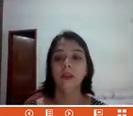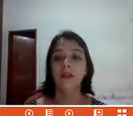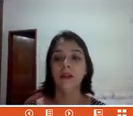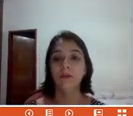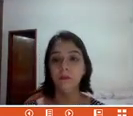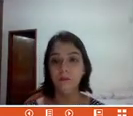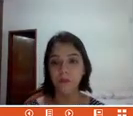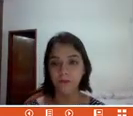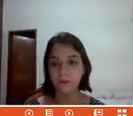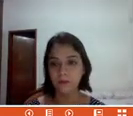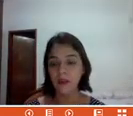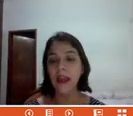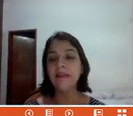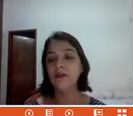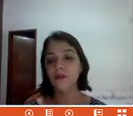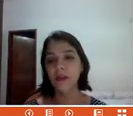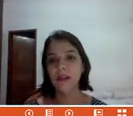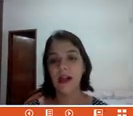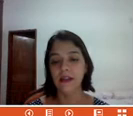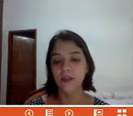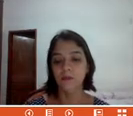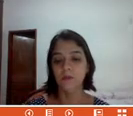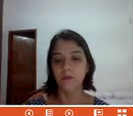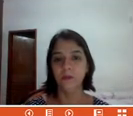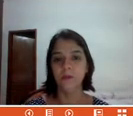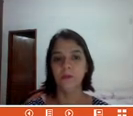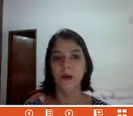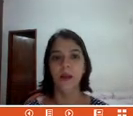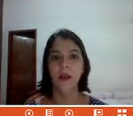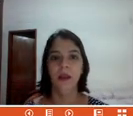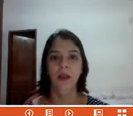beneficiaram, então, essa comunidade.